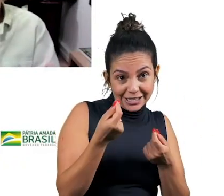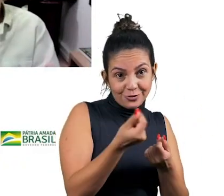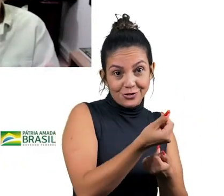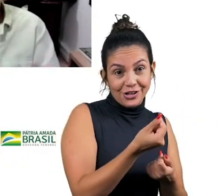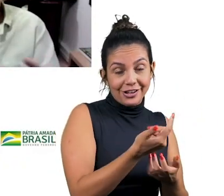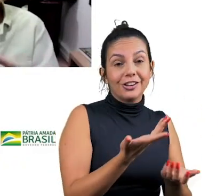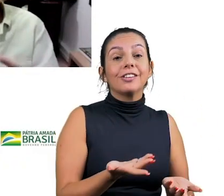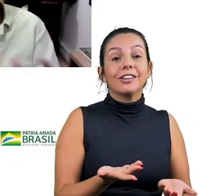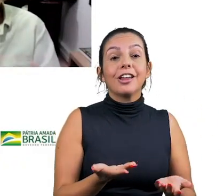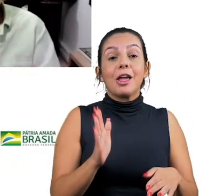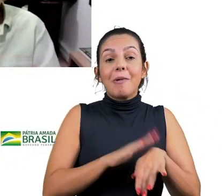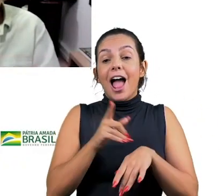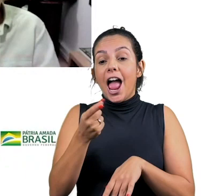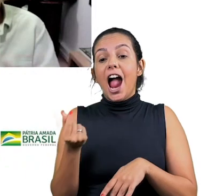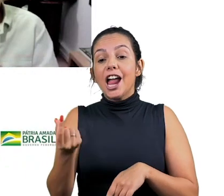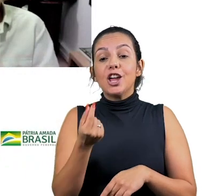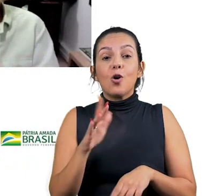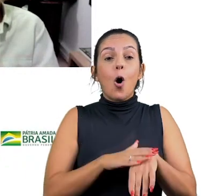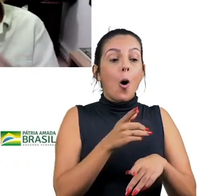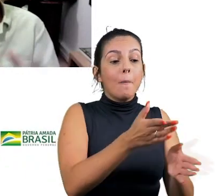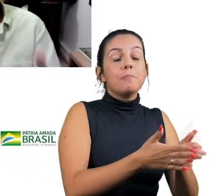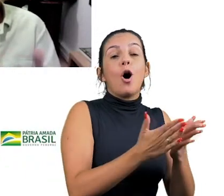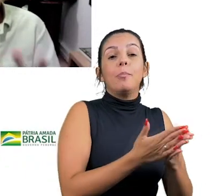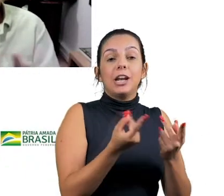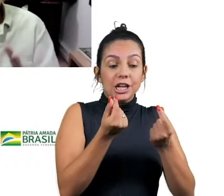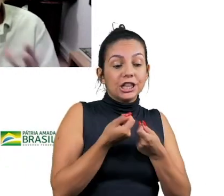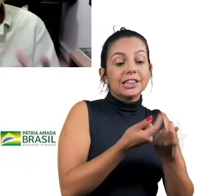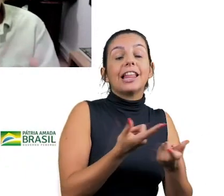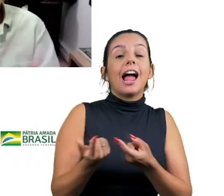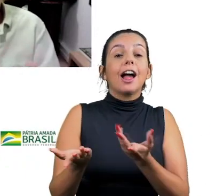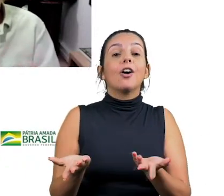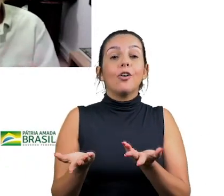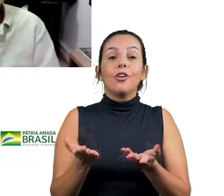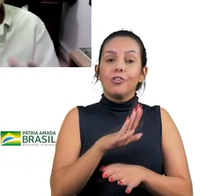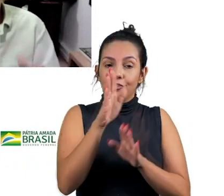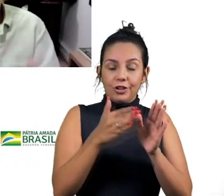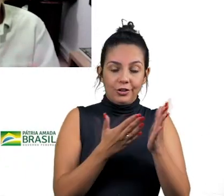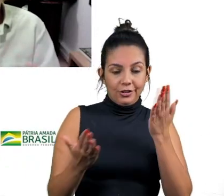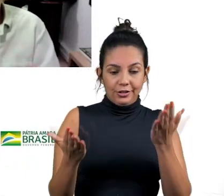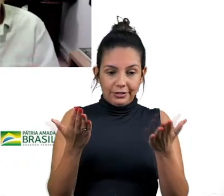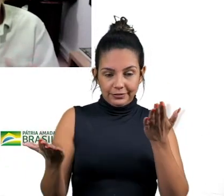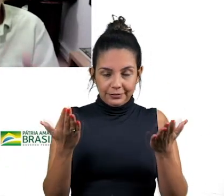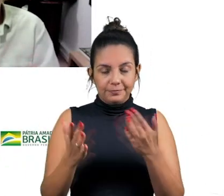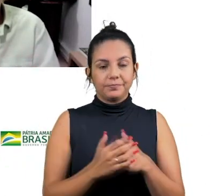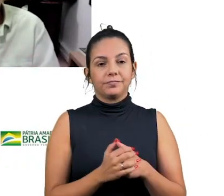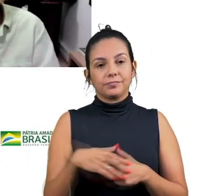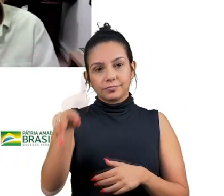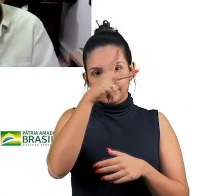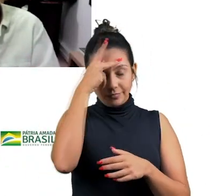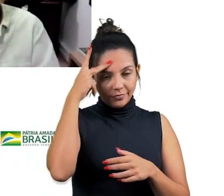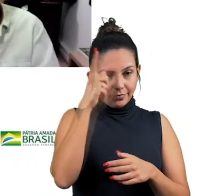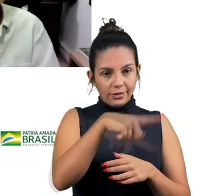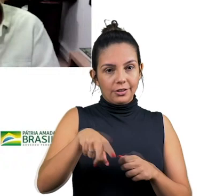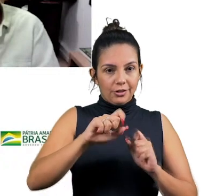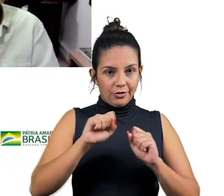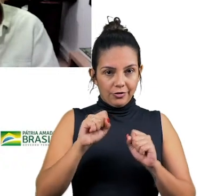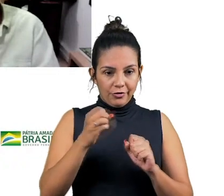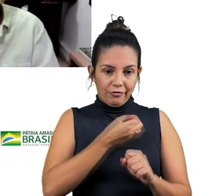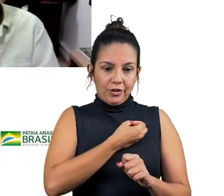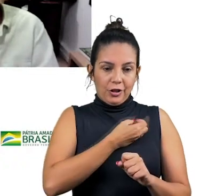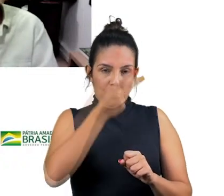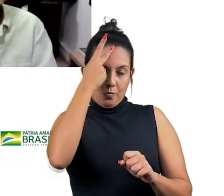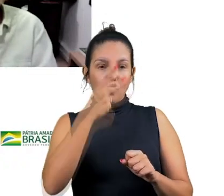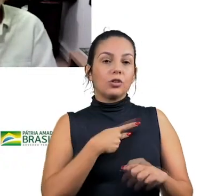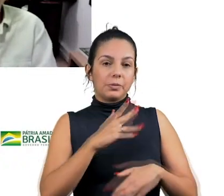Então, e no meio disso, fica todas aquelas pessoas que são forçadas a viver por conta